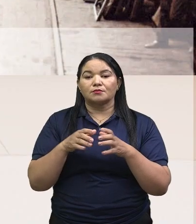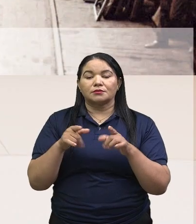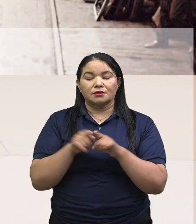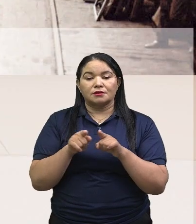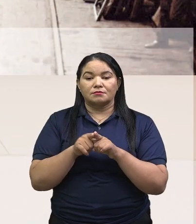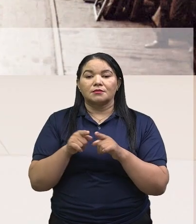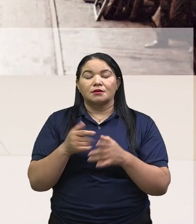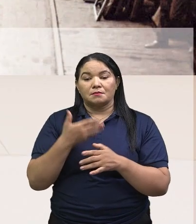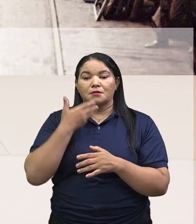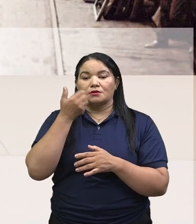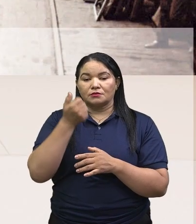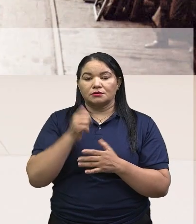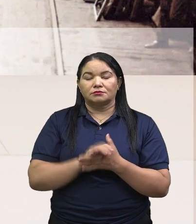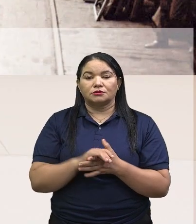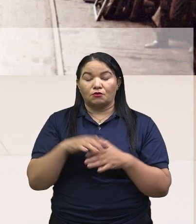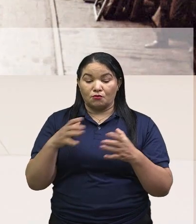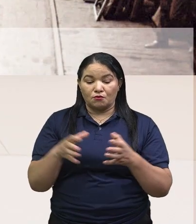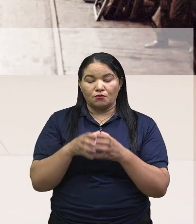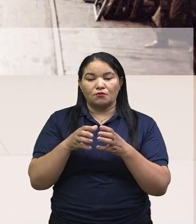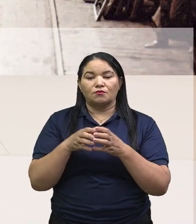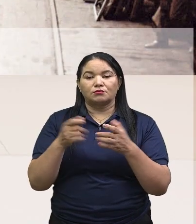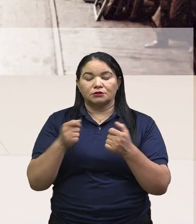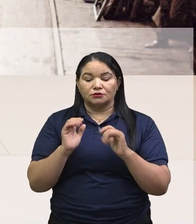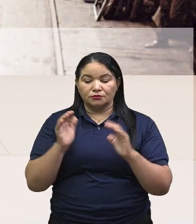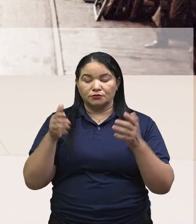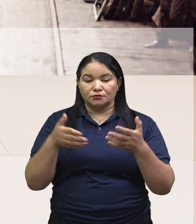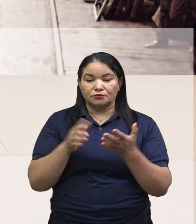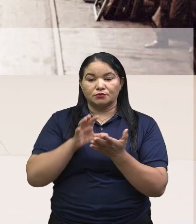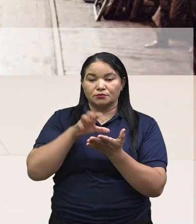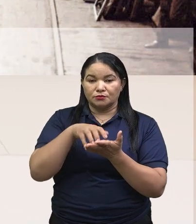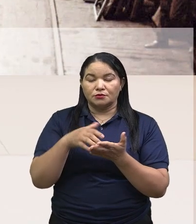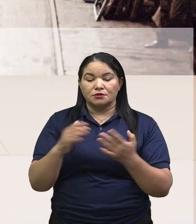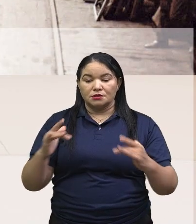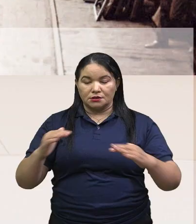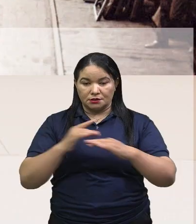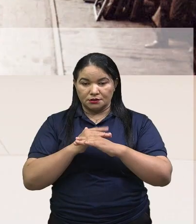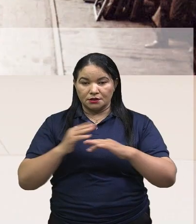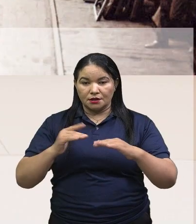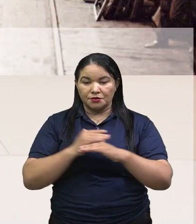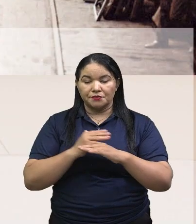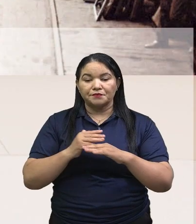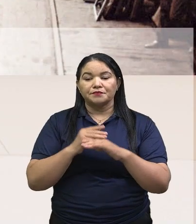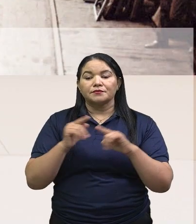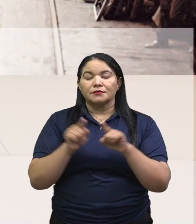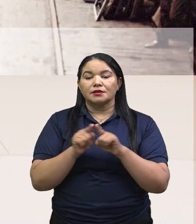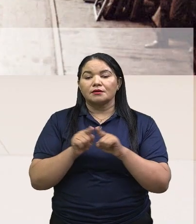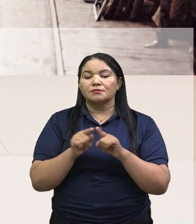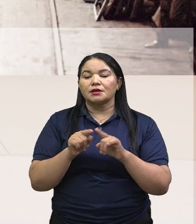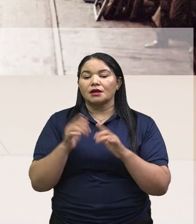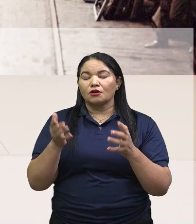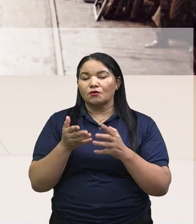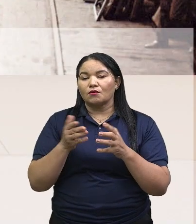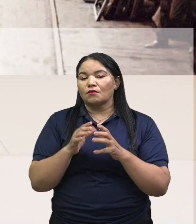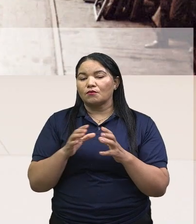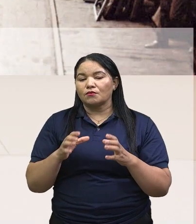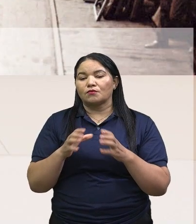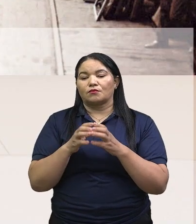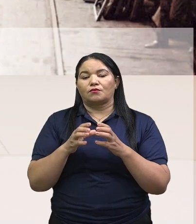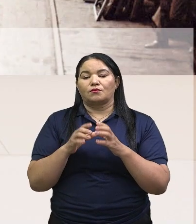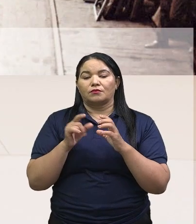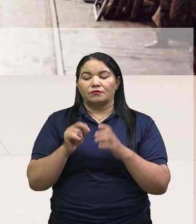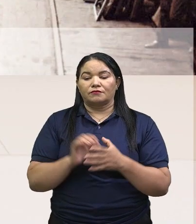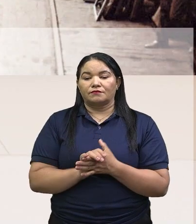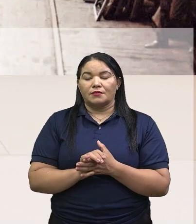uma classe que vai ficar concentrada nos meios urbanos, né, e que conjuntamente